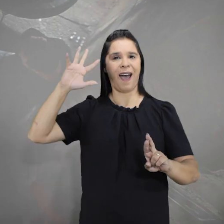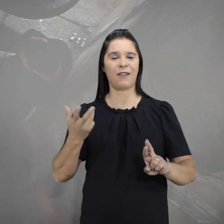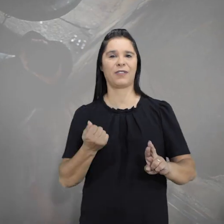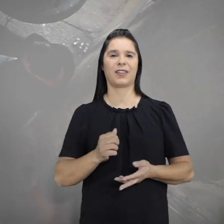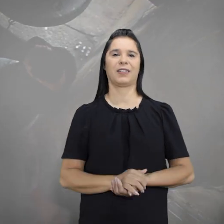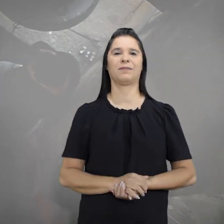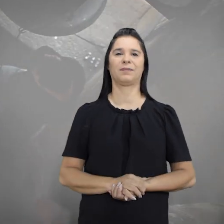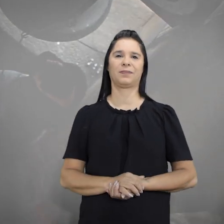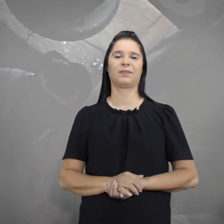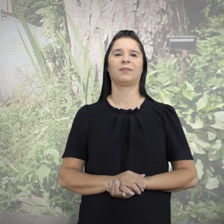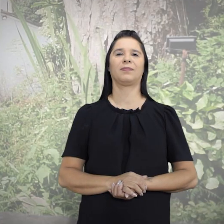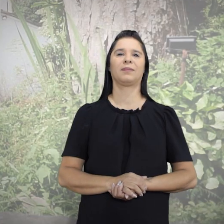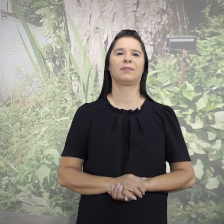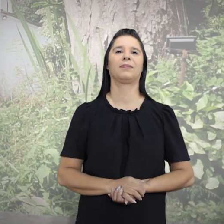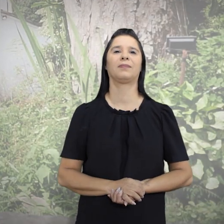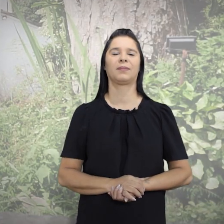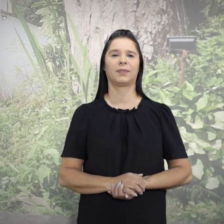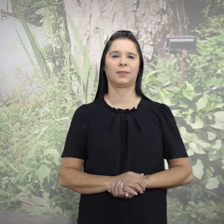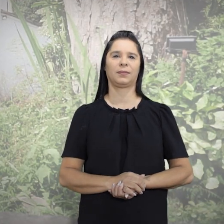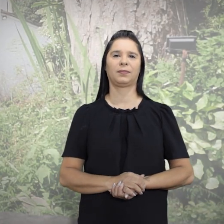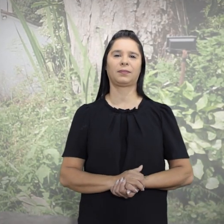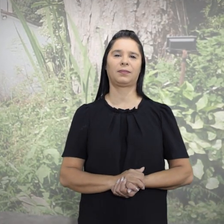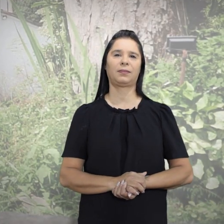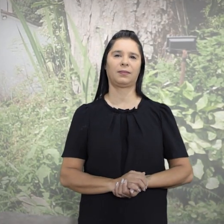Ai, ô, lele, oiê.